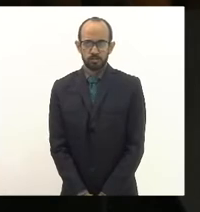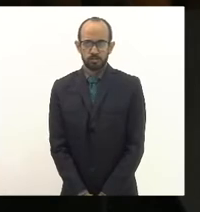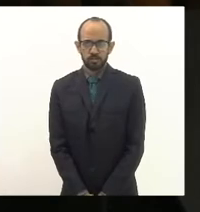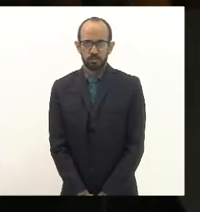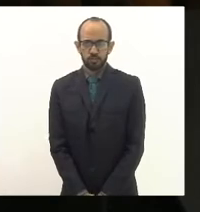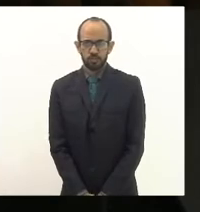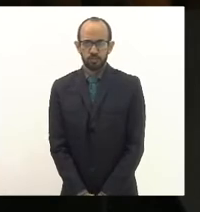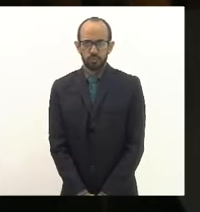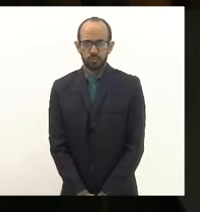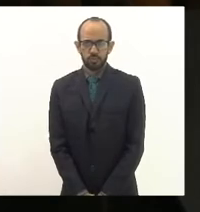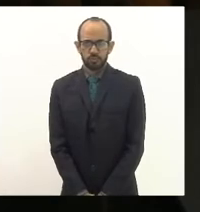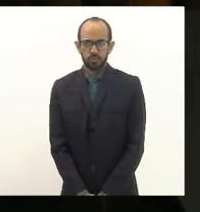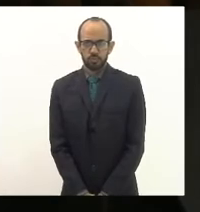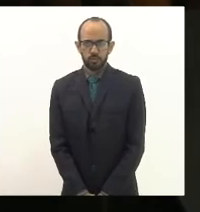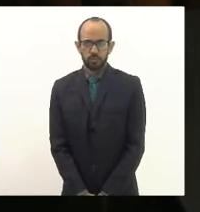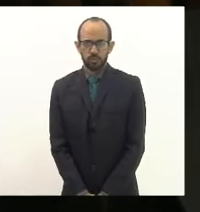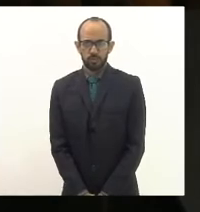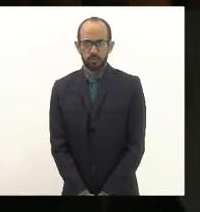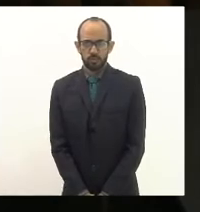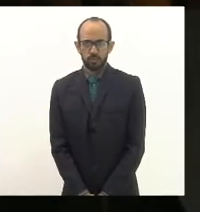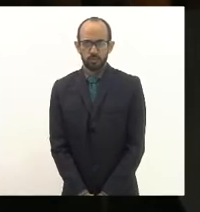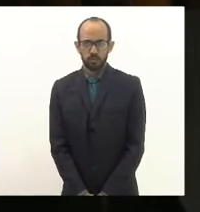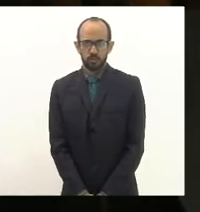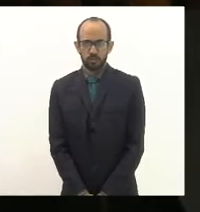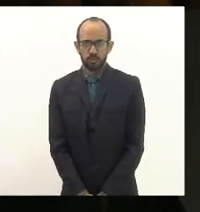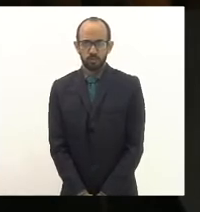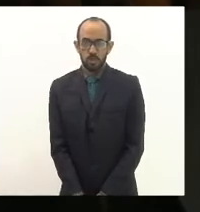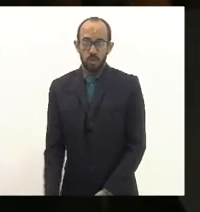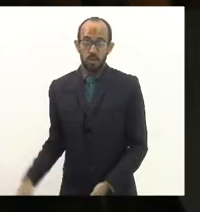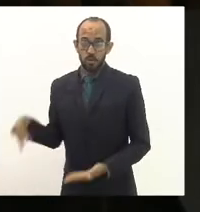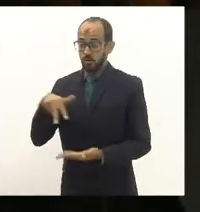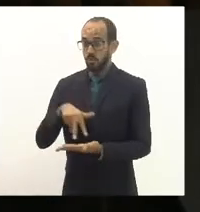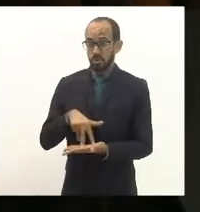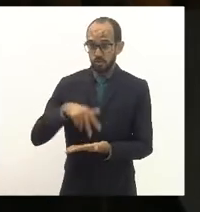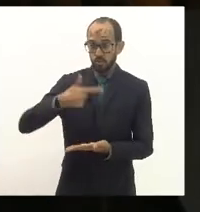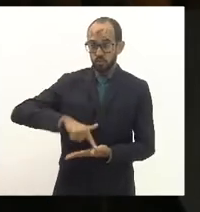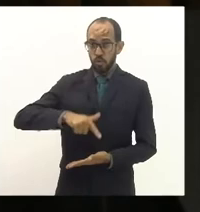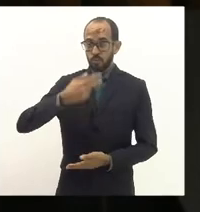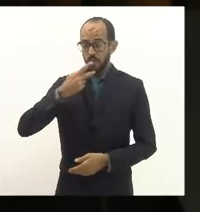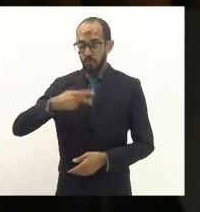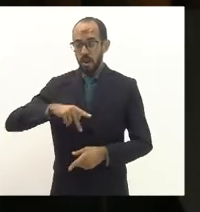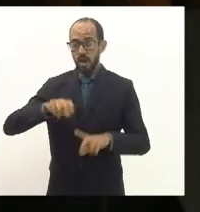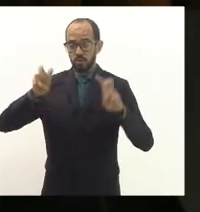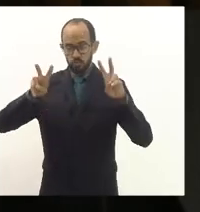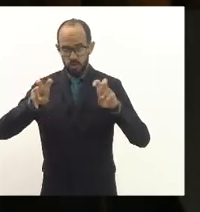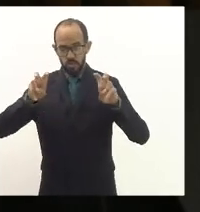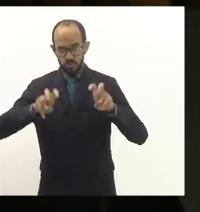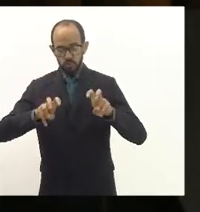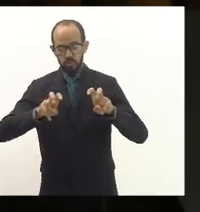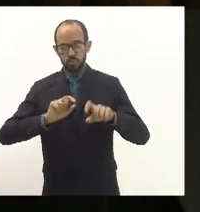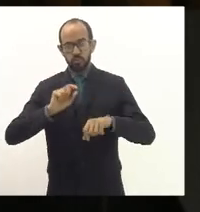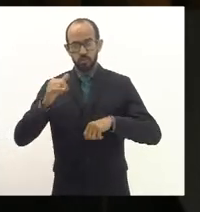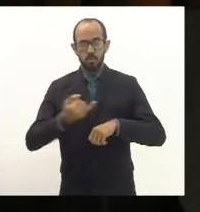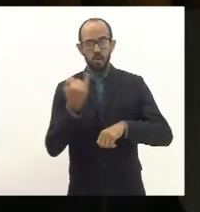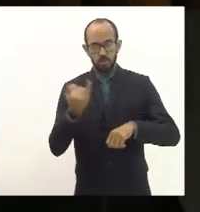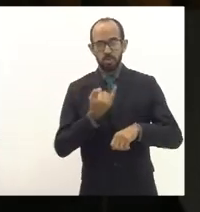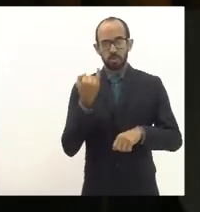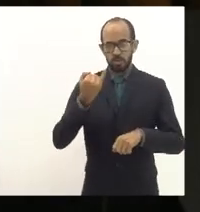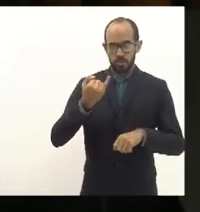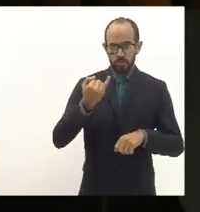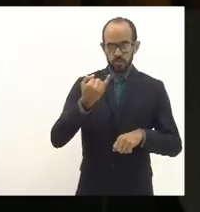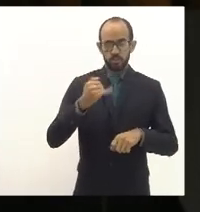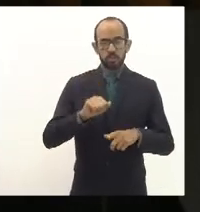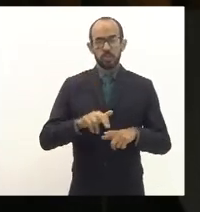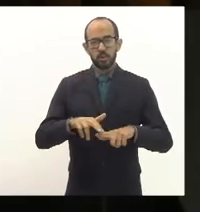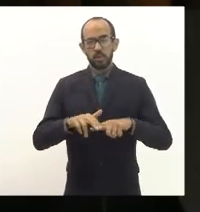Mais uma vez, eu subo nessa tribuna para tratar e falar de um assunto muito sensível e que, por